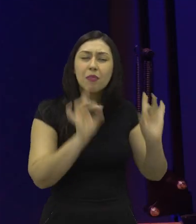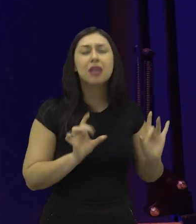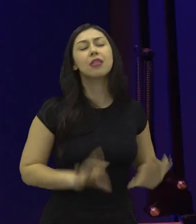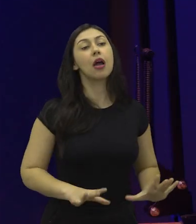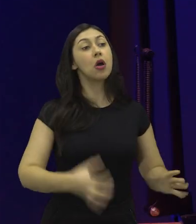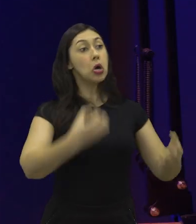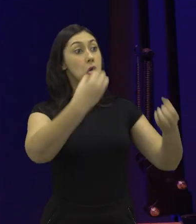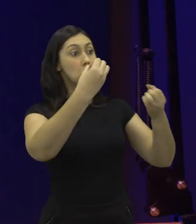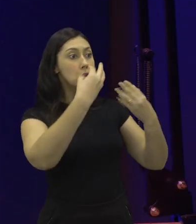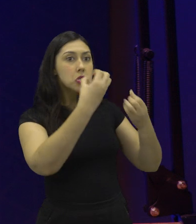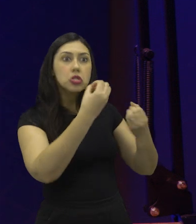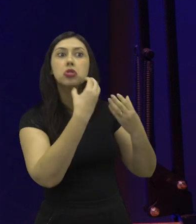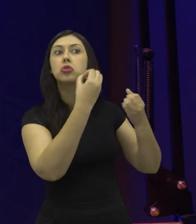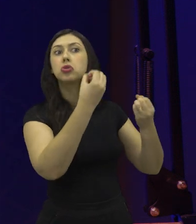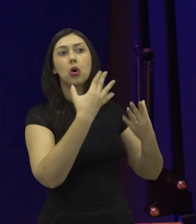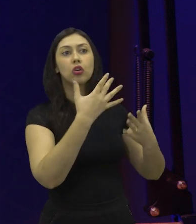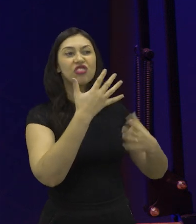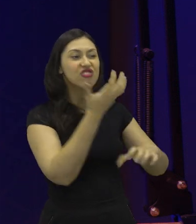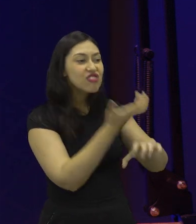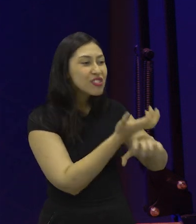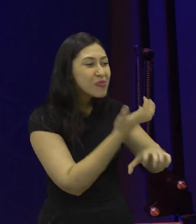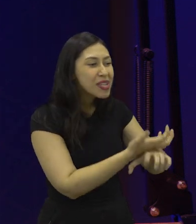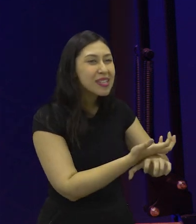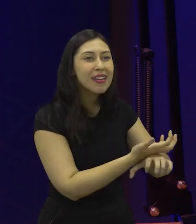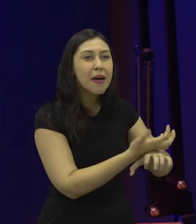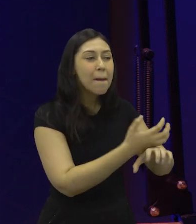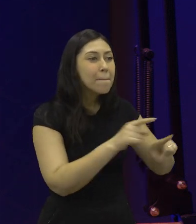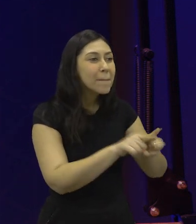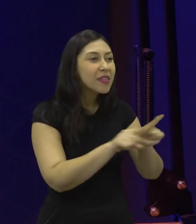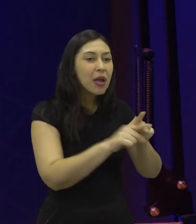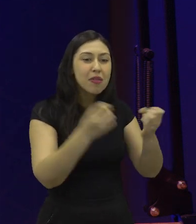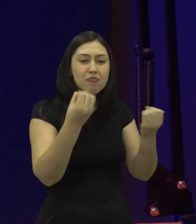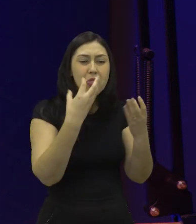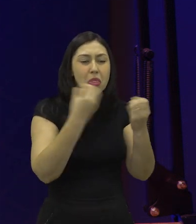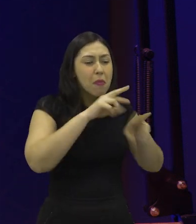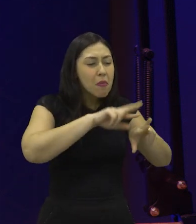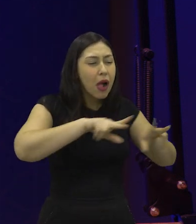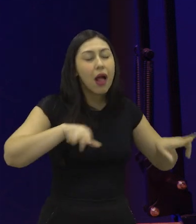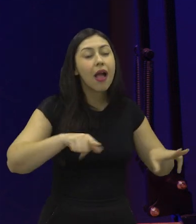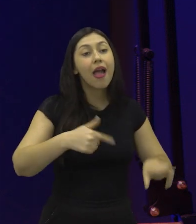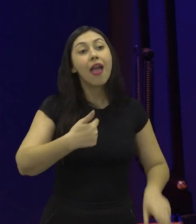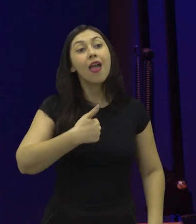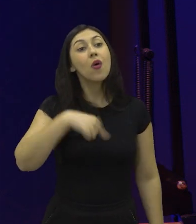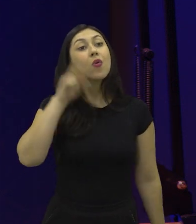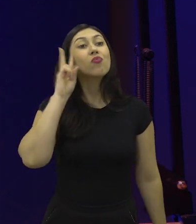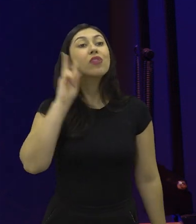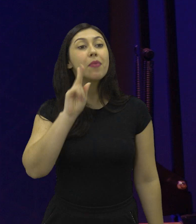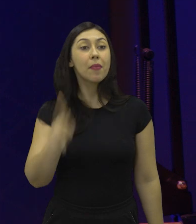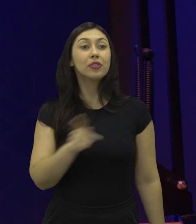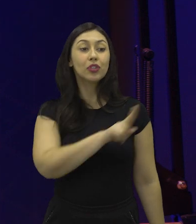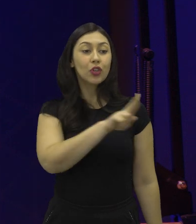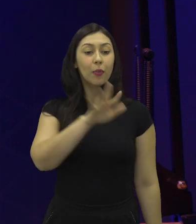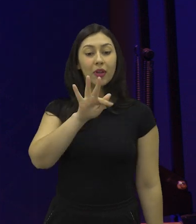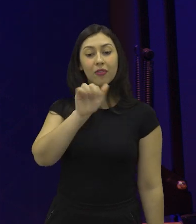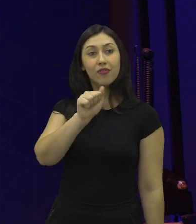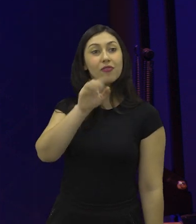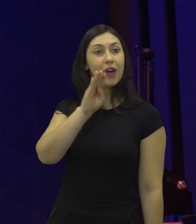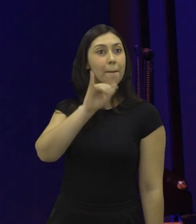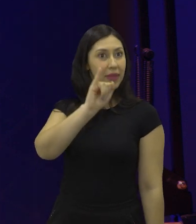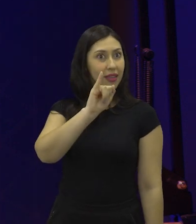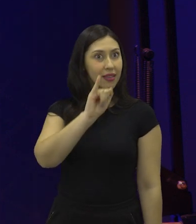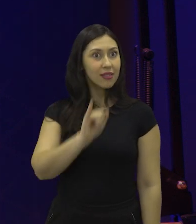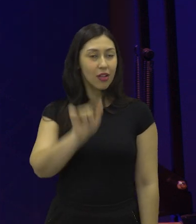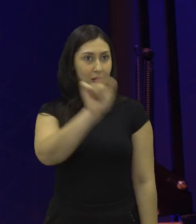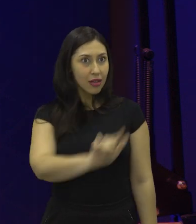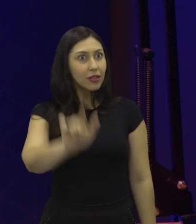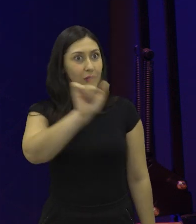que ensinou mais para além de uma matéria. Eu lembro muito da minha professora Fabi de literatura, que eu gostava muito,